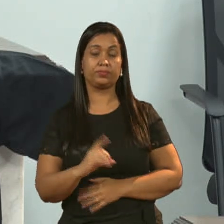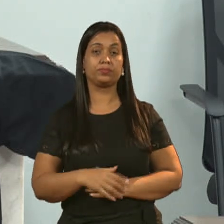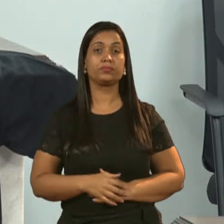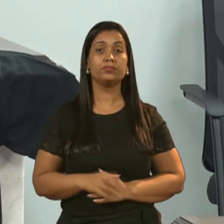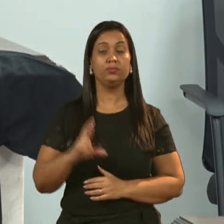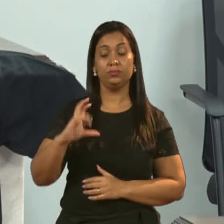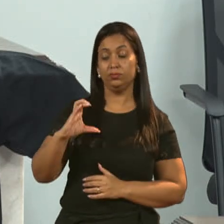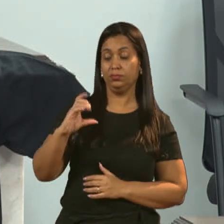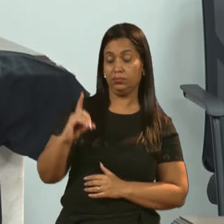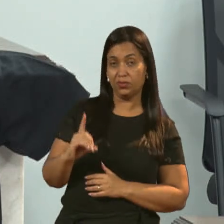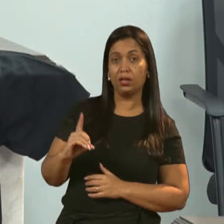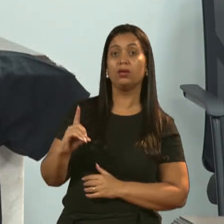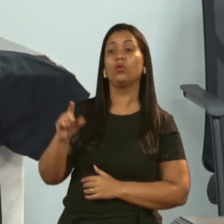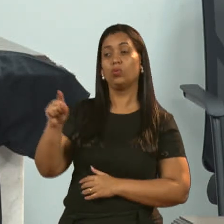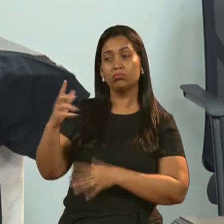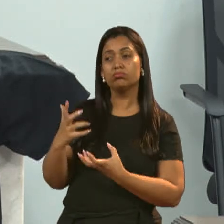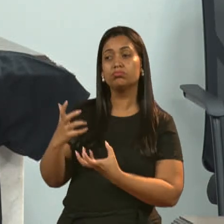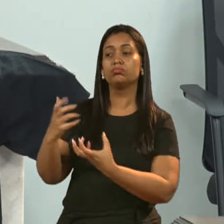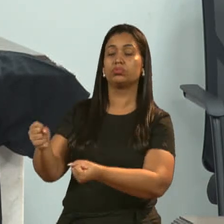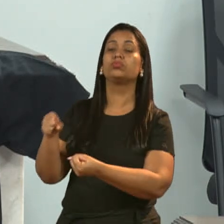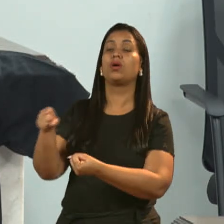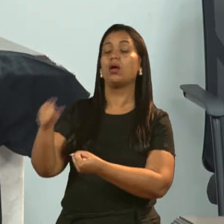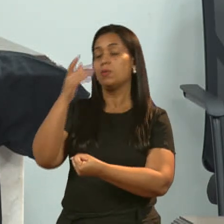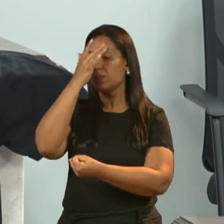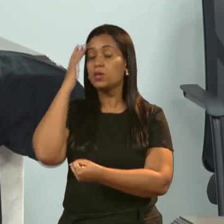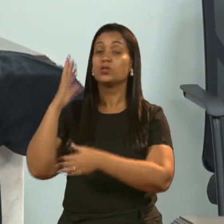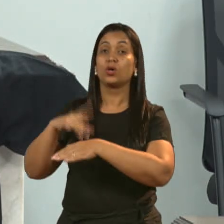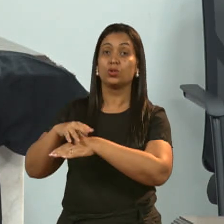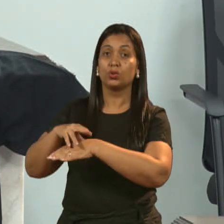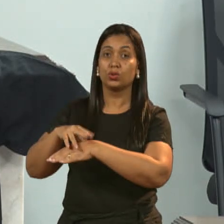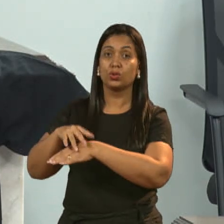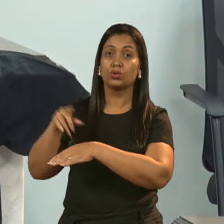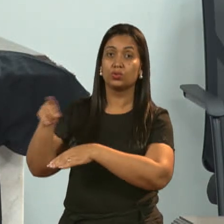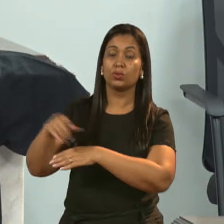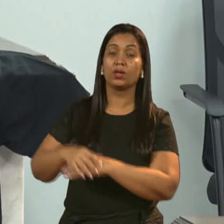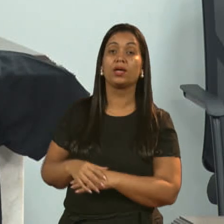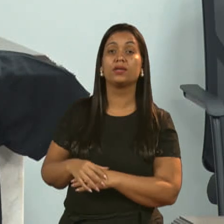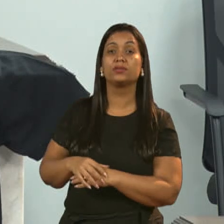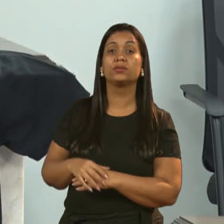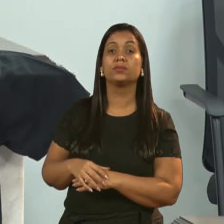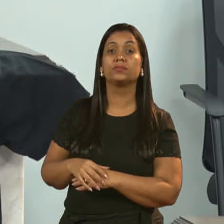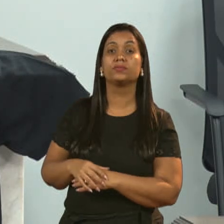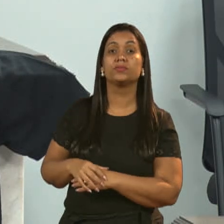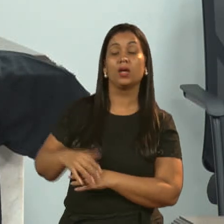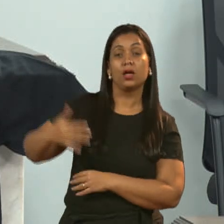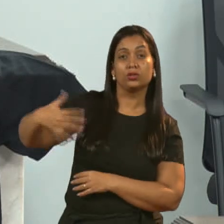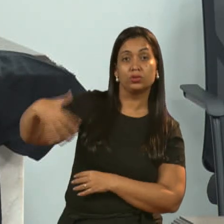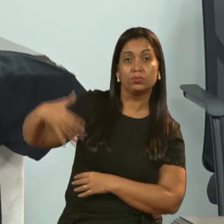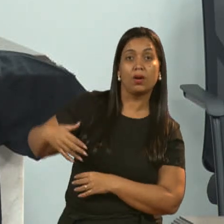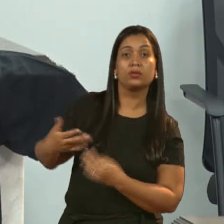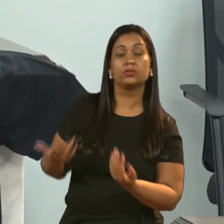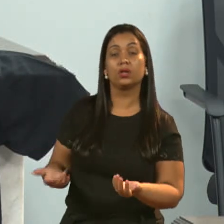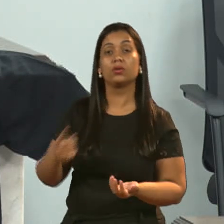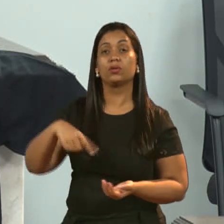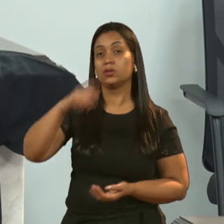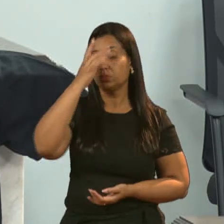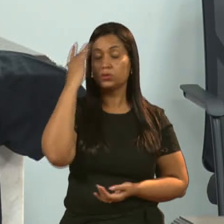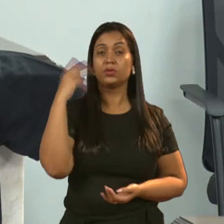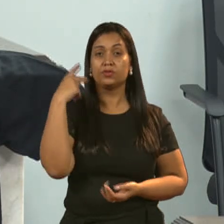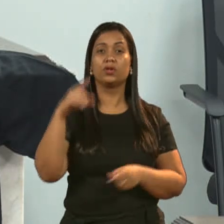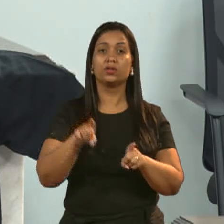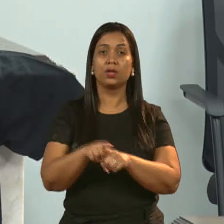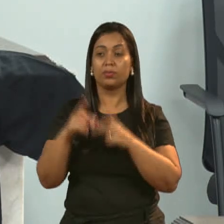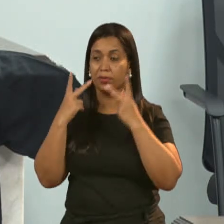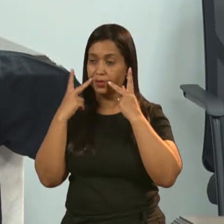RCD tem recebido pacientes no caso, eu sou uma das pacientes de reabilitação no espaço, e gostaria que os novos vereadores também